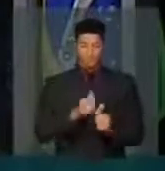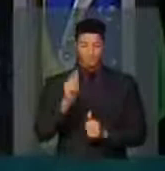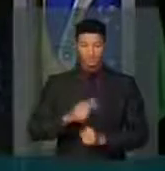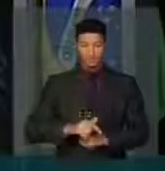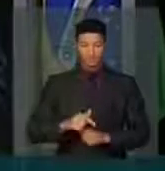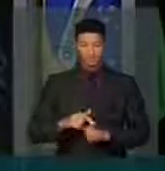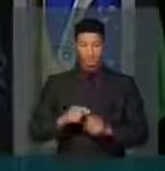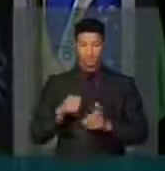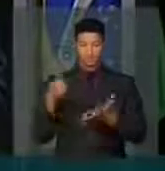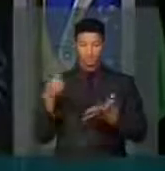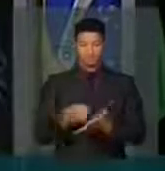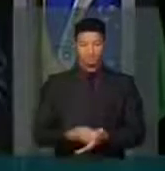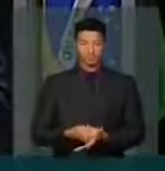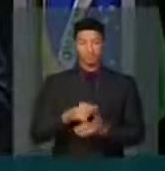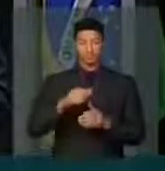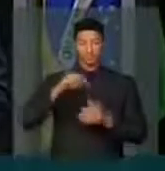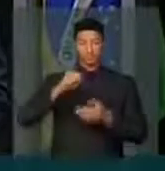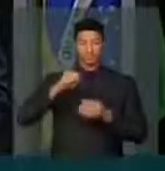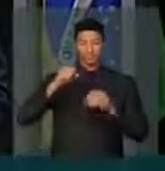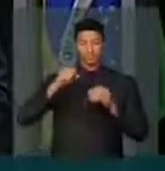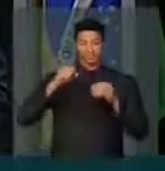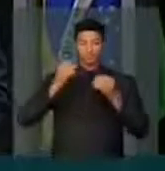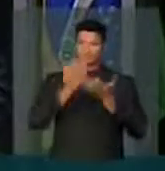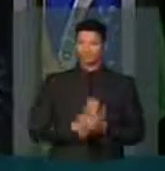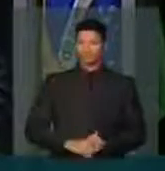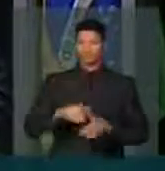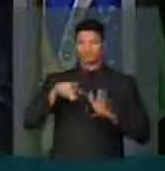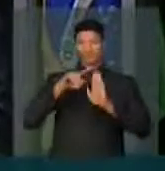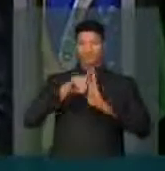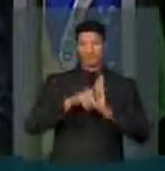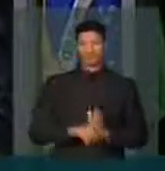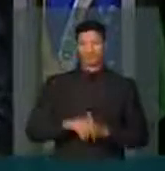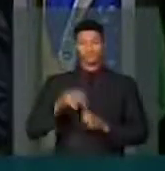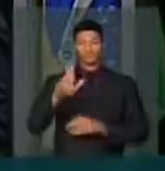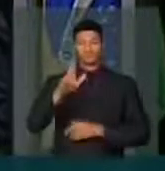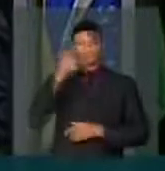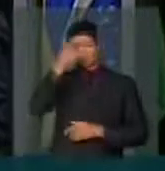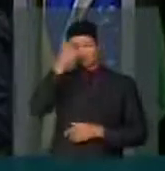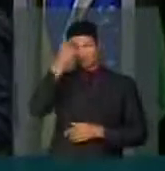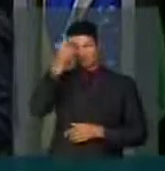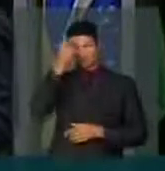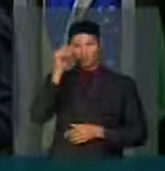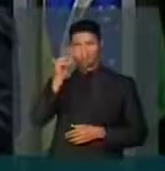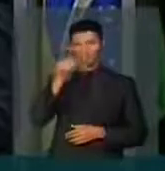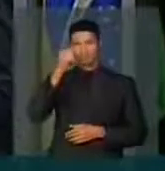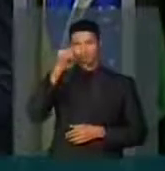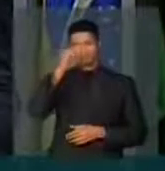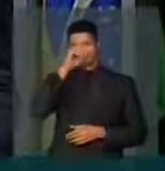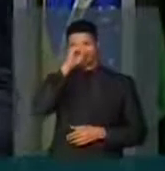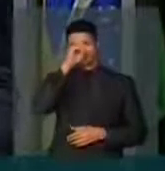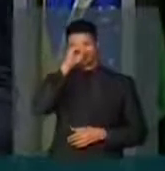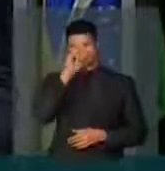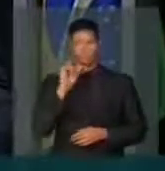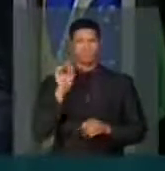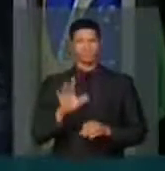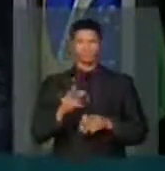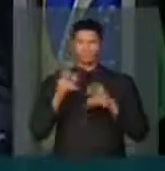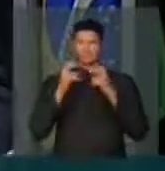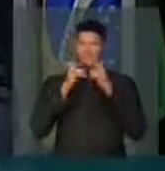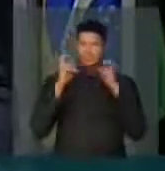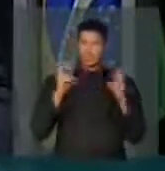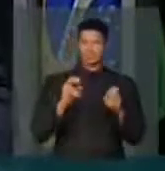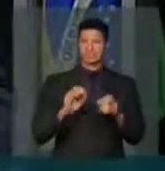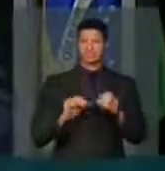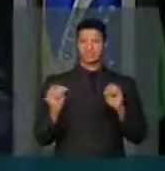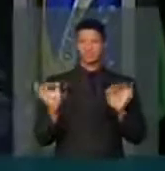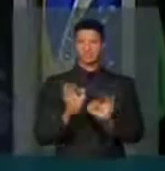um apagão nas pesquisas científicas também. As universidades, os hospitais universitários, só escândalos. Montaram